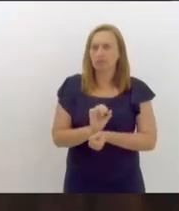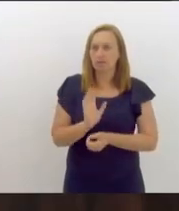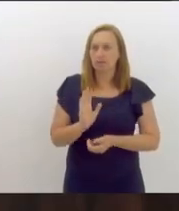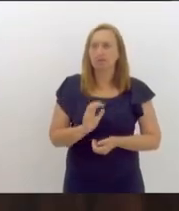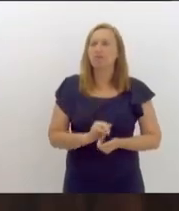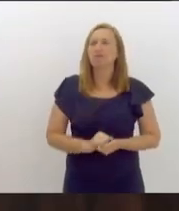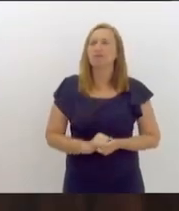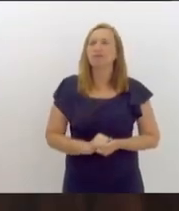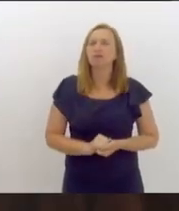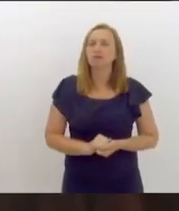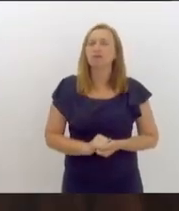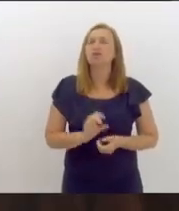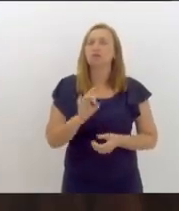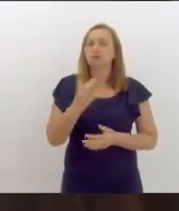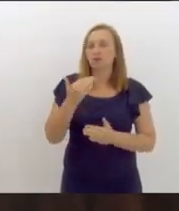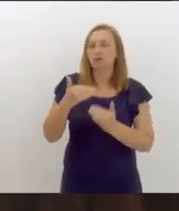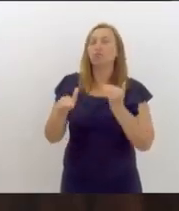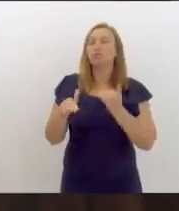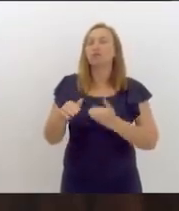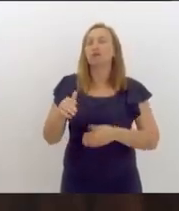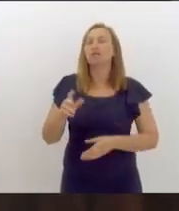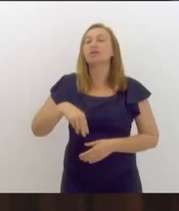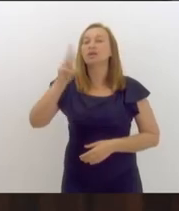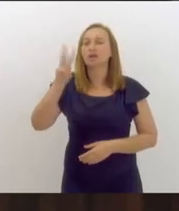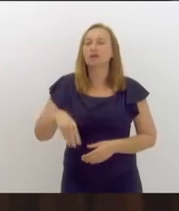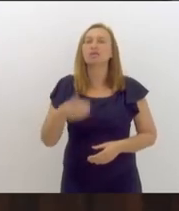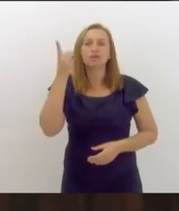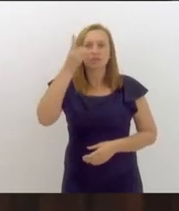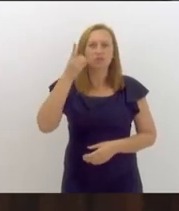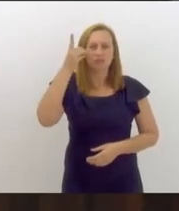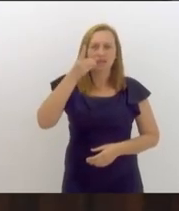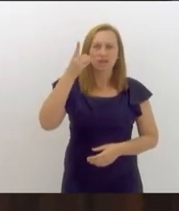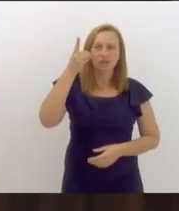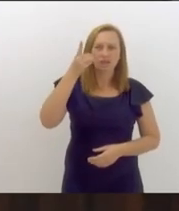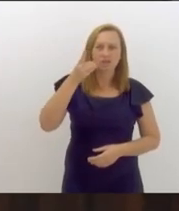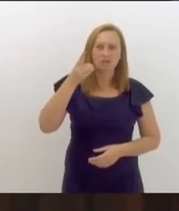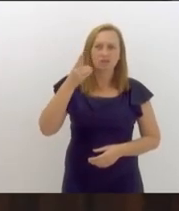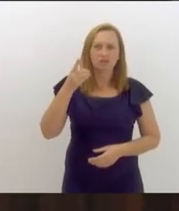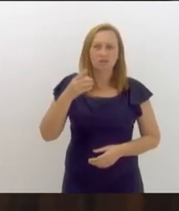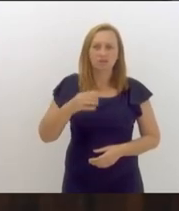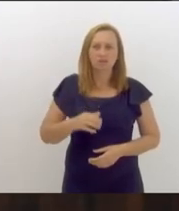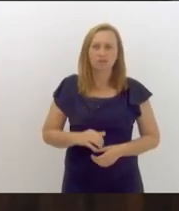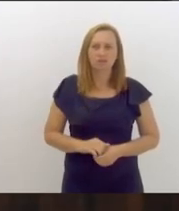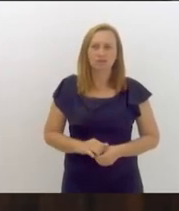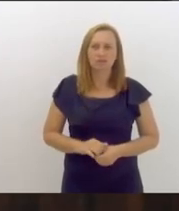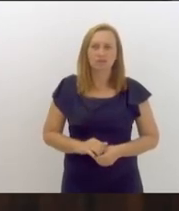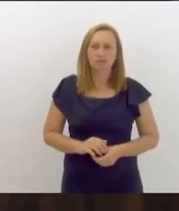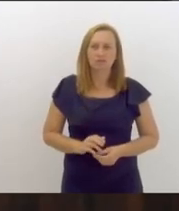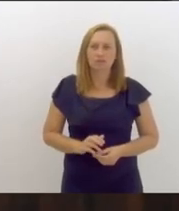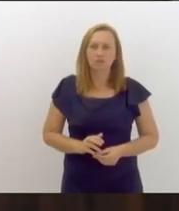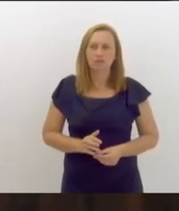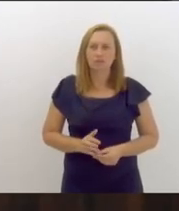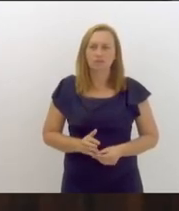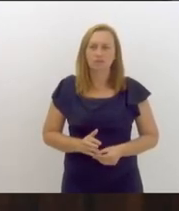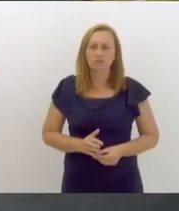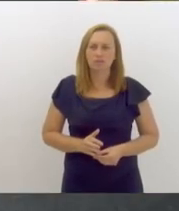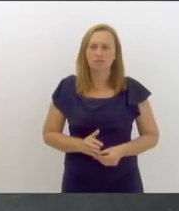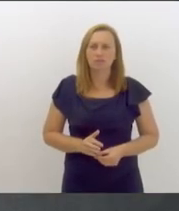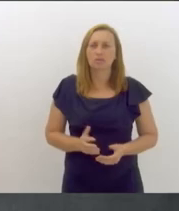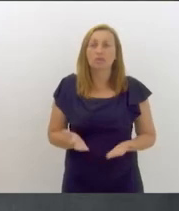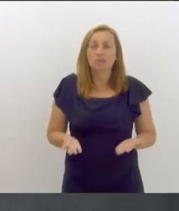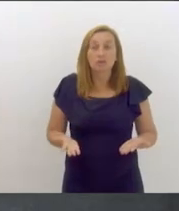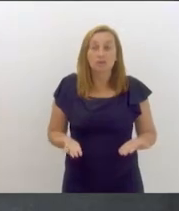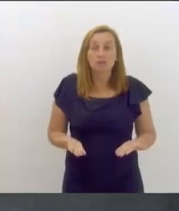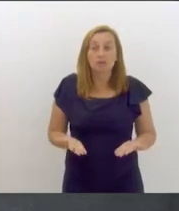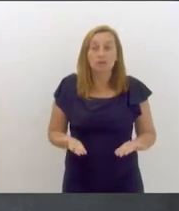só de quem é contrário Deputado Luiz Paulo Nossa Senhora não chora eu acabei de discursar